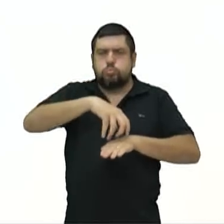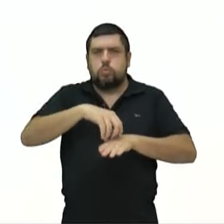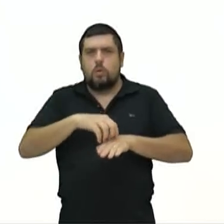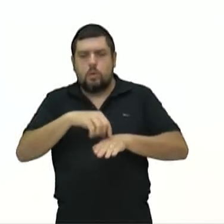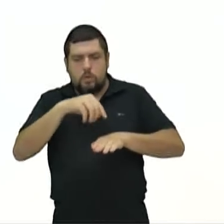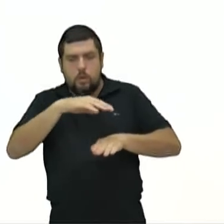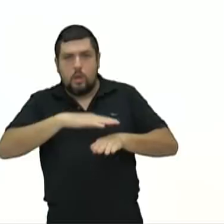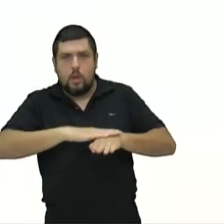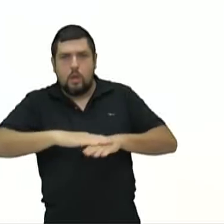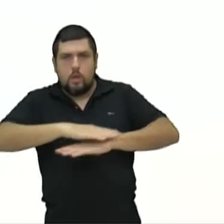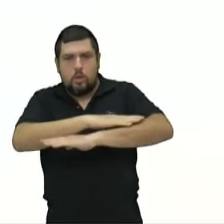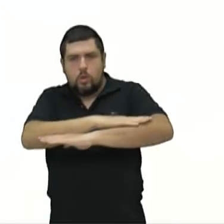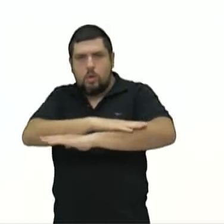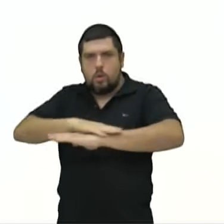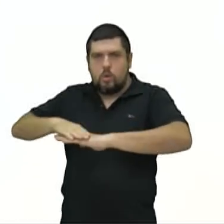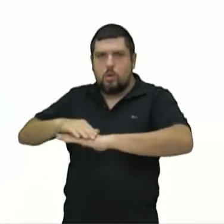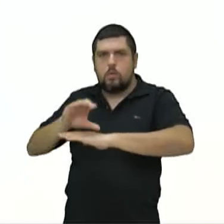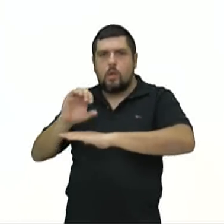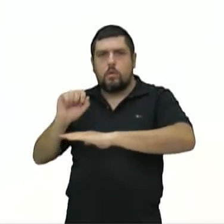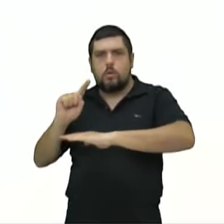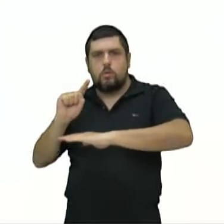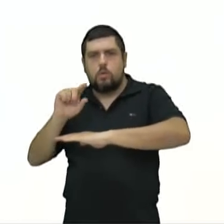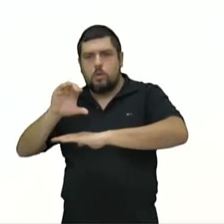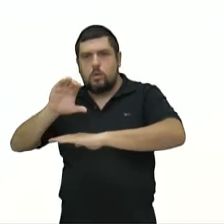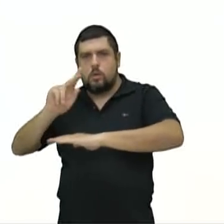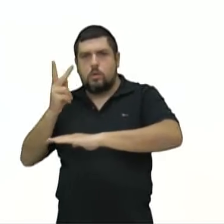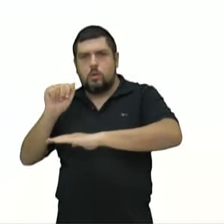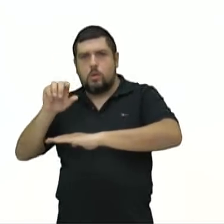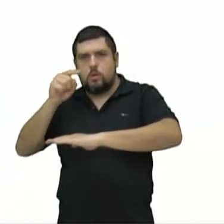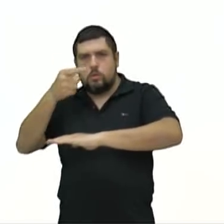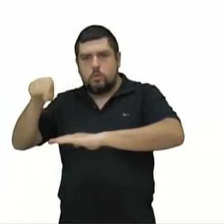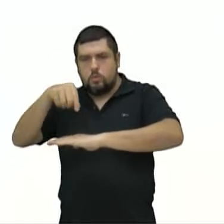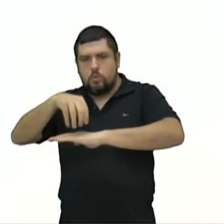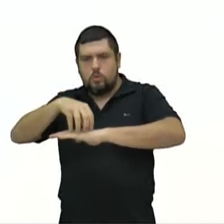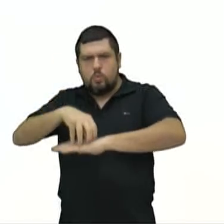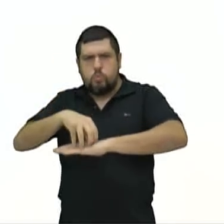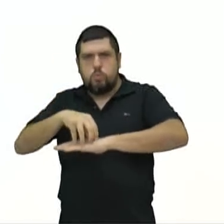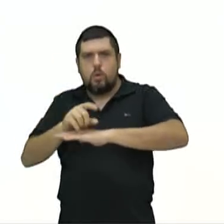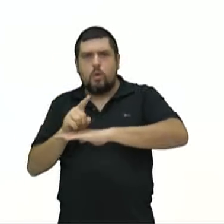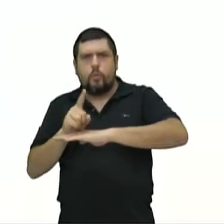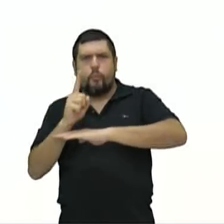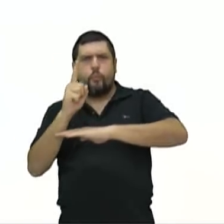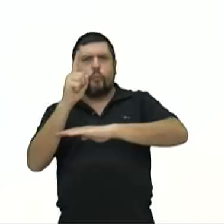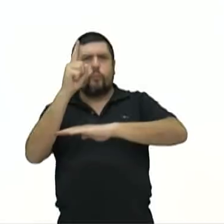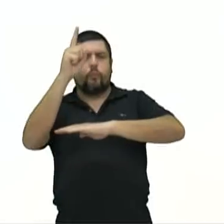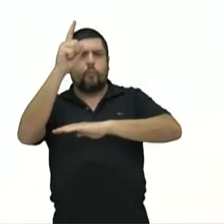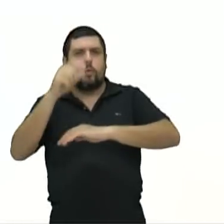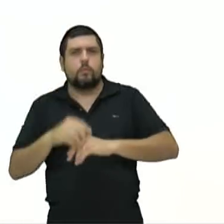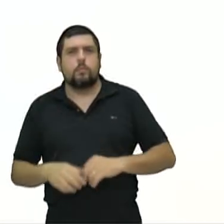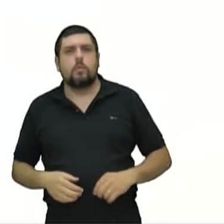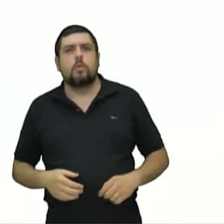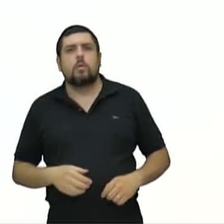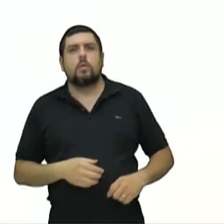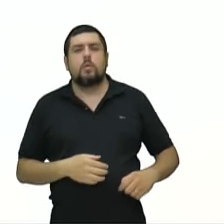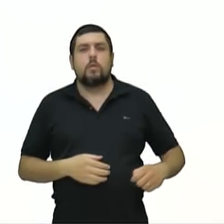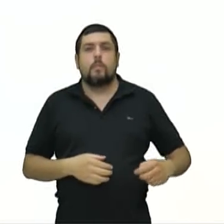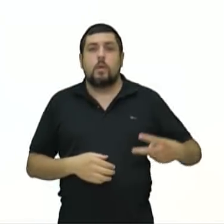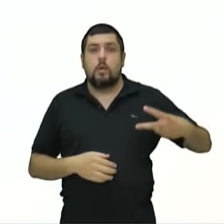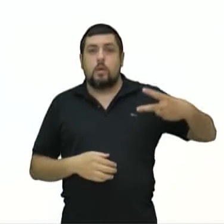força aplicada ao chão, o foguete é posicionado para cima. 2. Um foguete não pode ser acelerado no